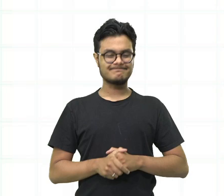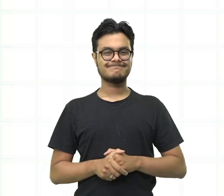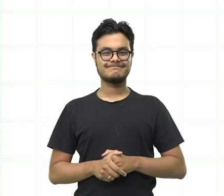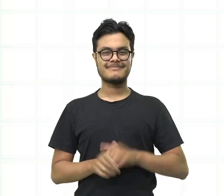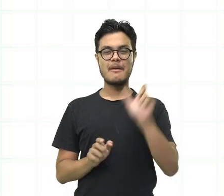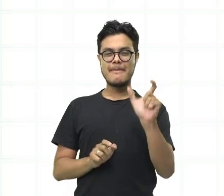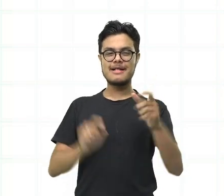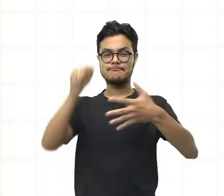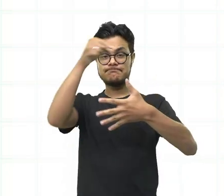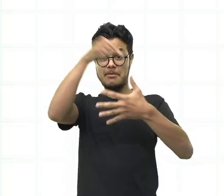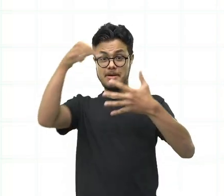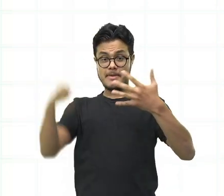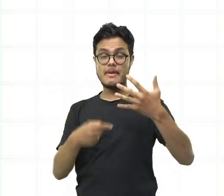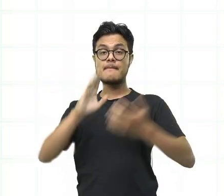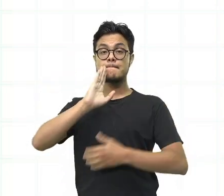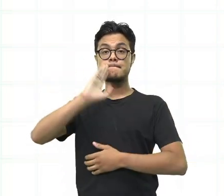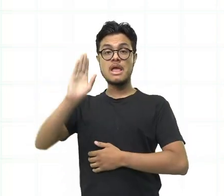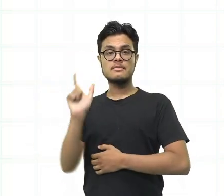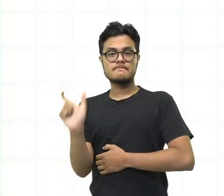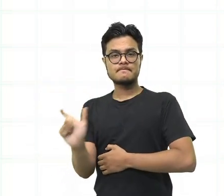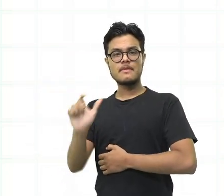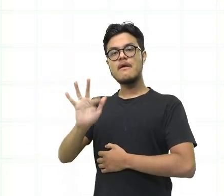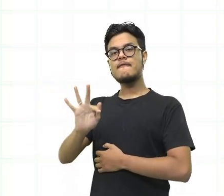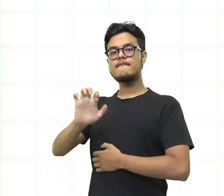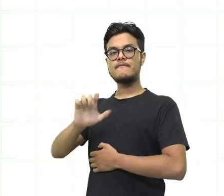Todas têm como base